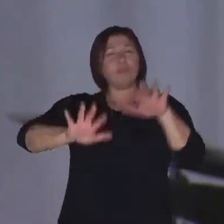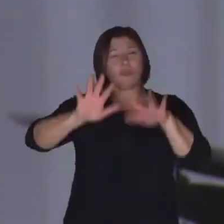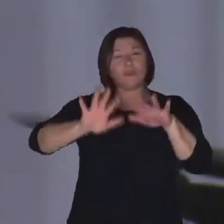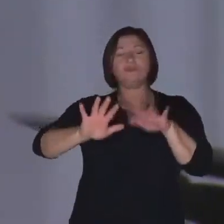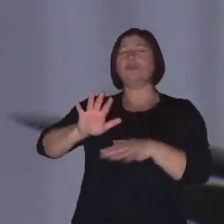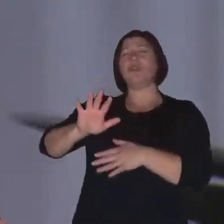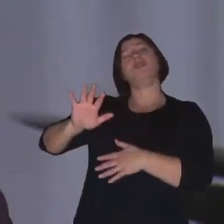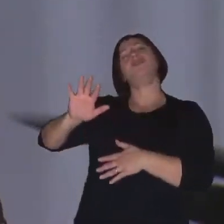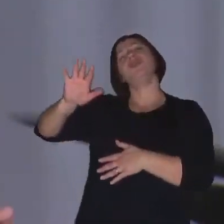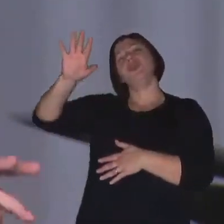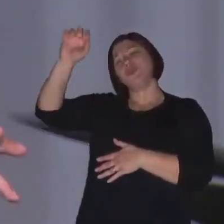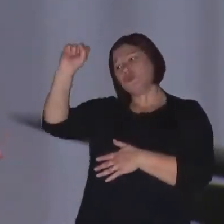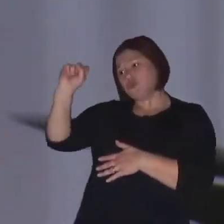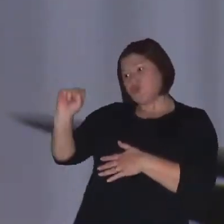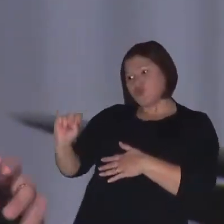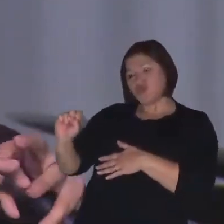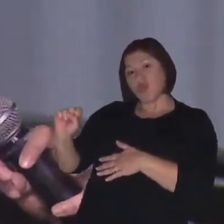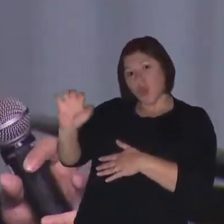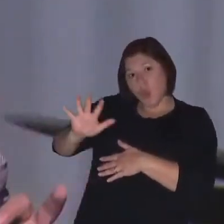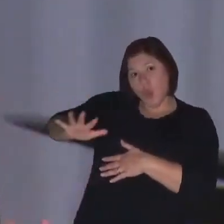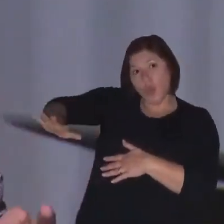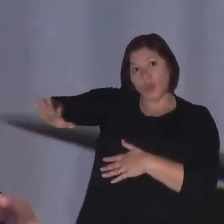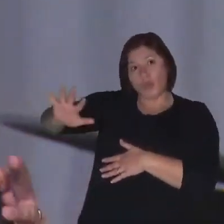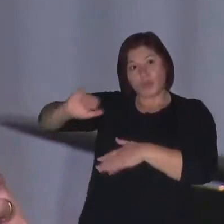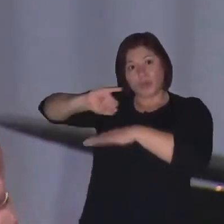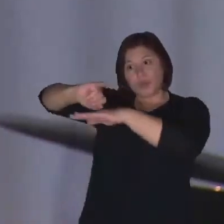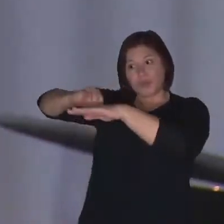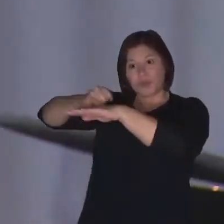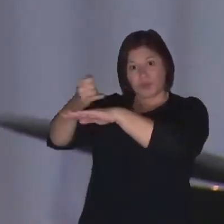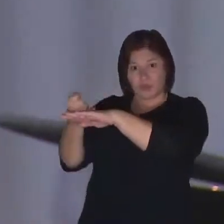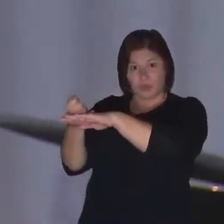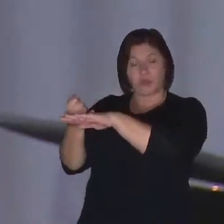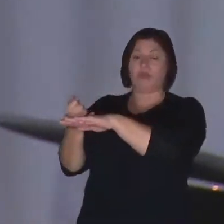Nabucodonosor, juntamente com o seu exército, eles iriam então deportar esse povo da Judéia